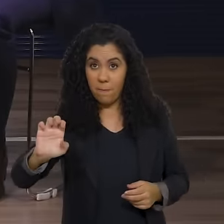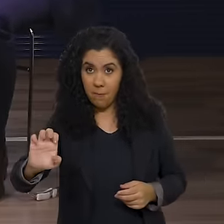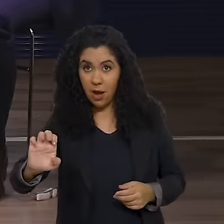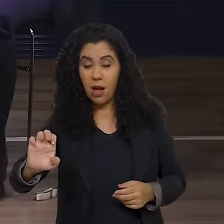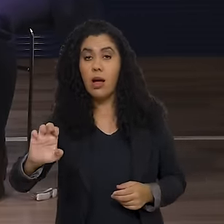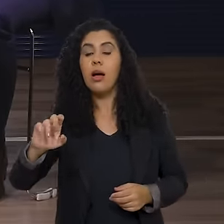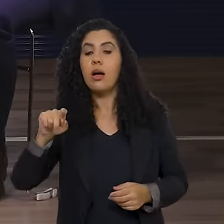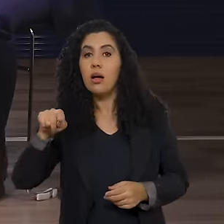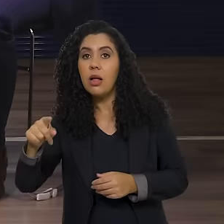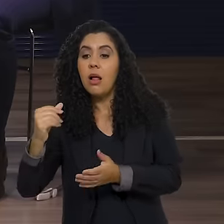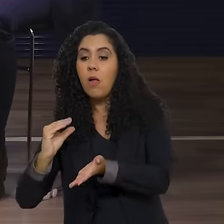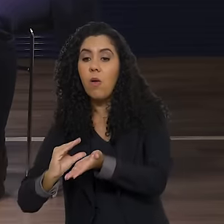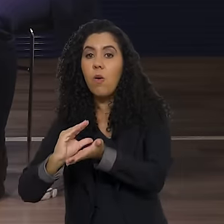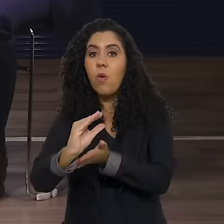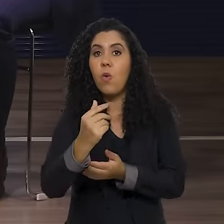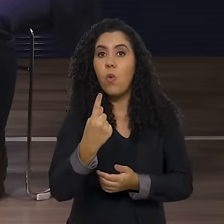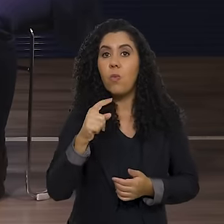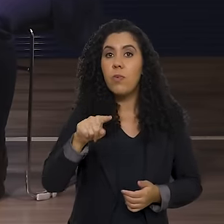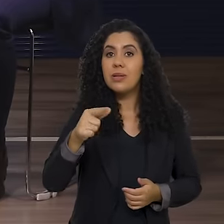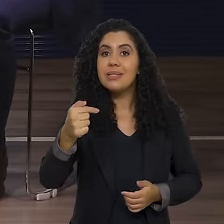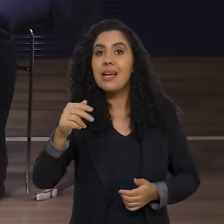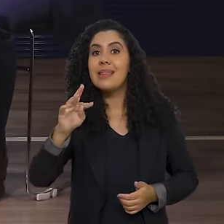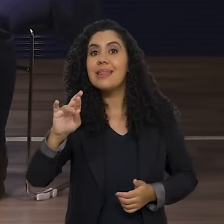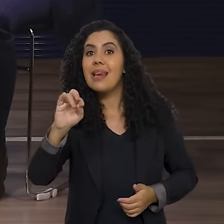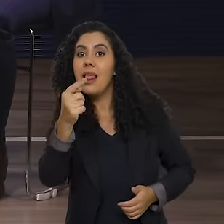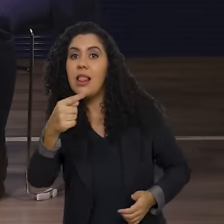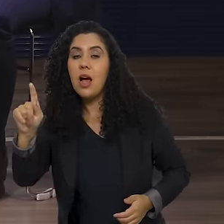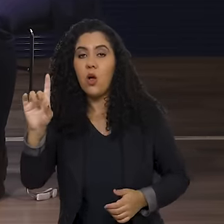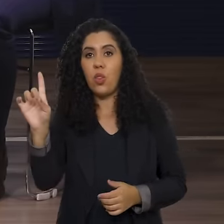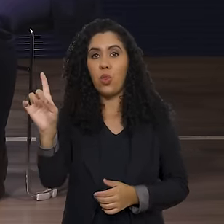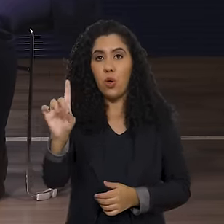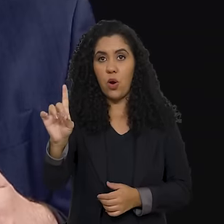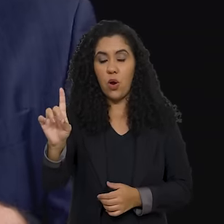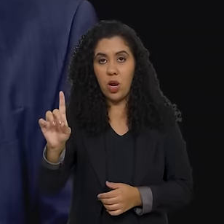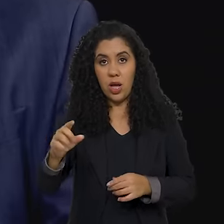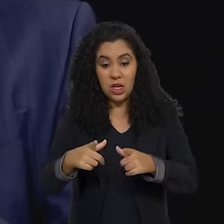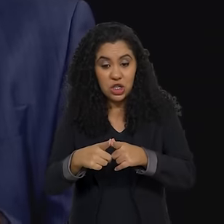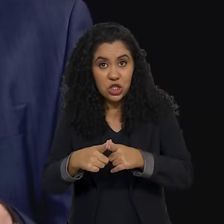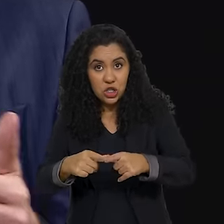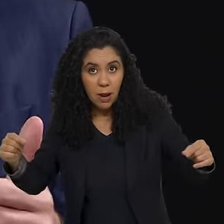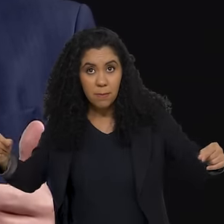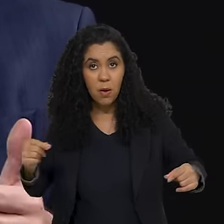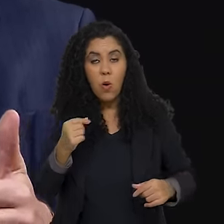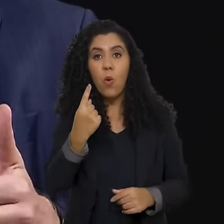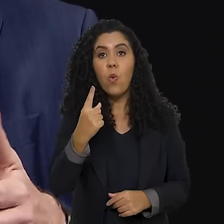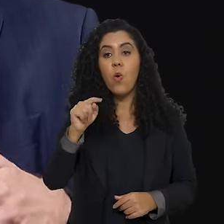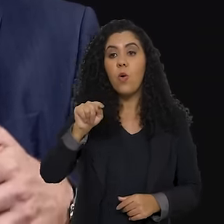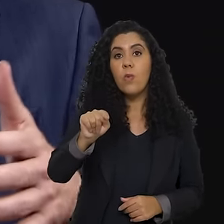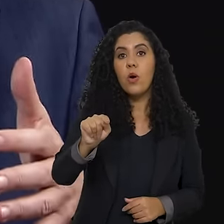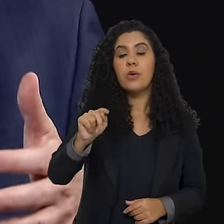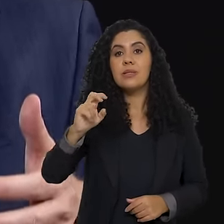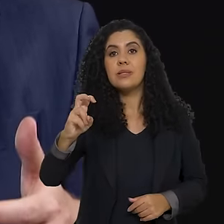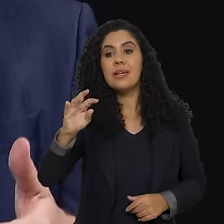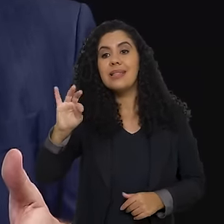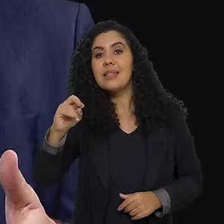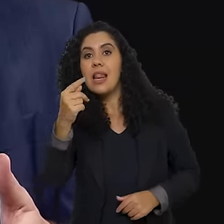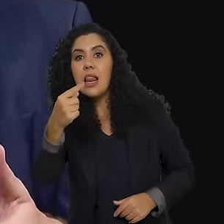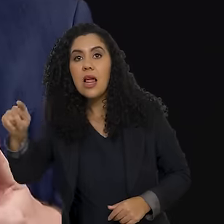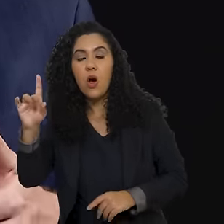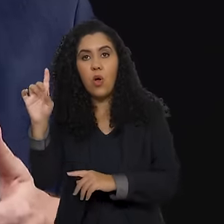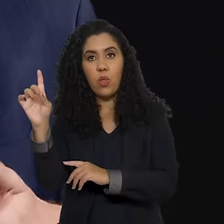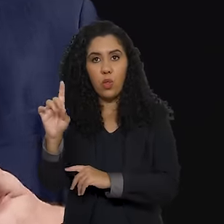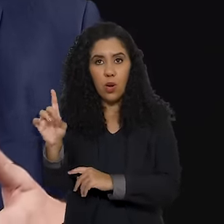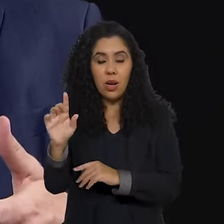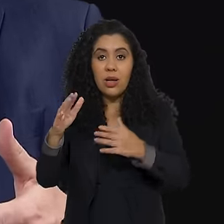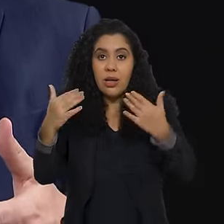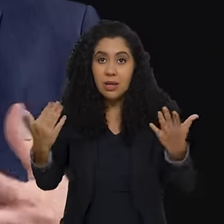A União Europeia está colocando 1,7 trilhão de dólares. O Japão está colocando 1,5 trilhão de